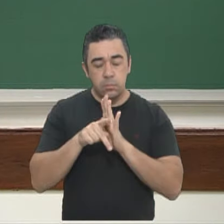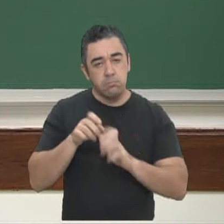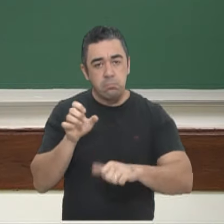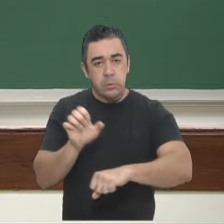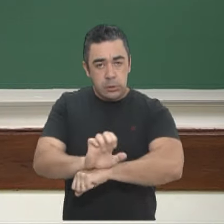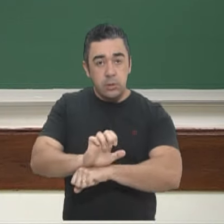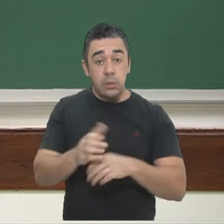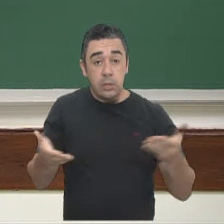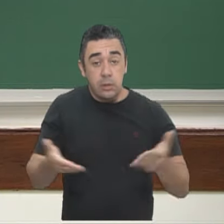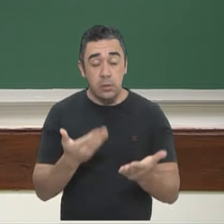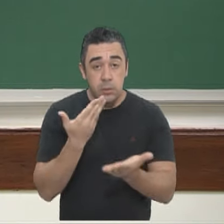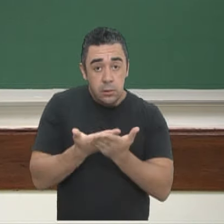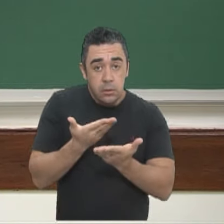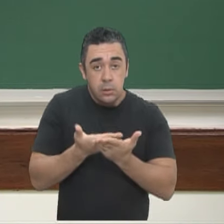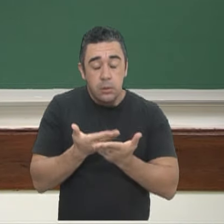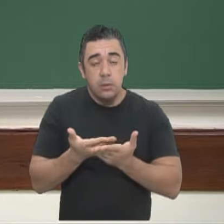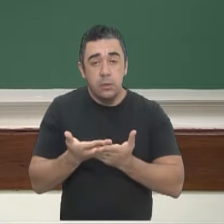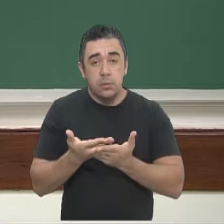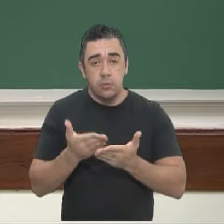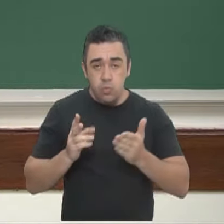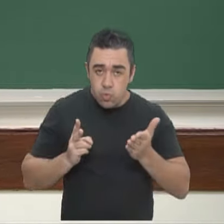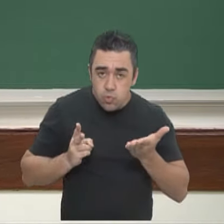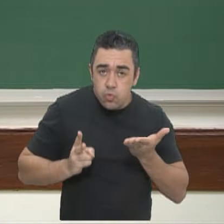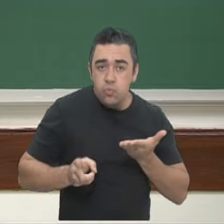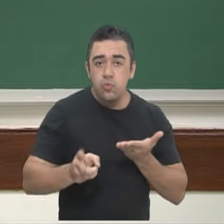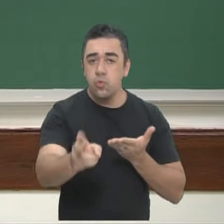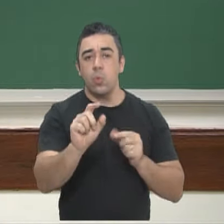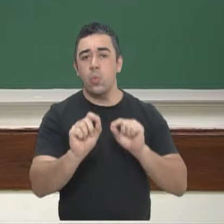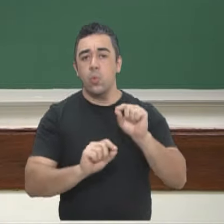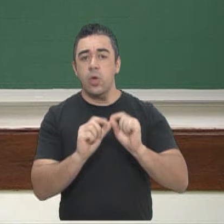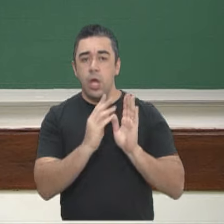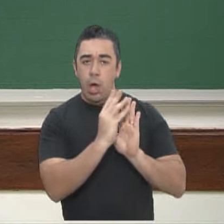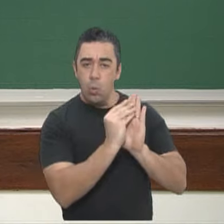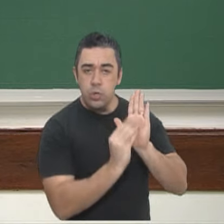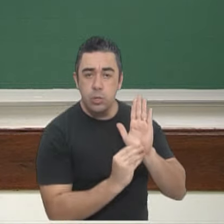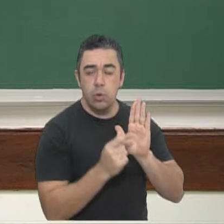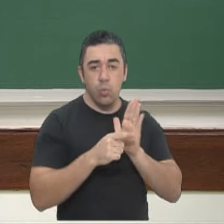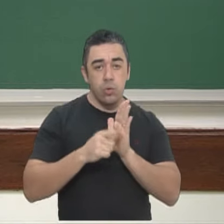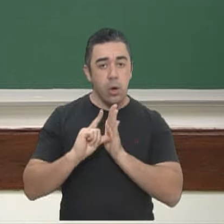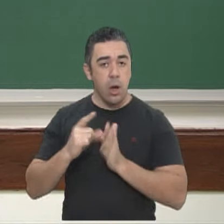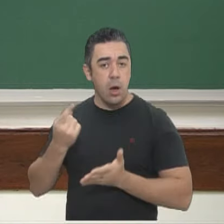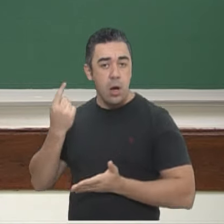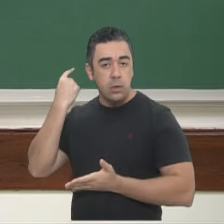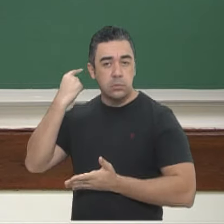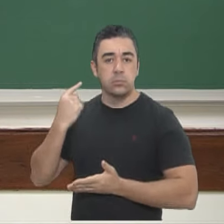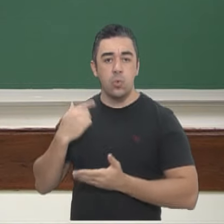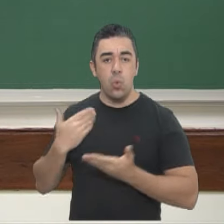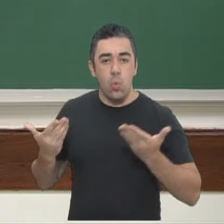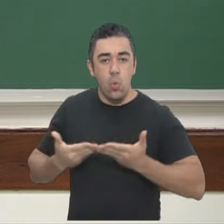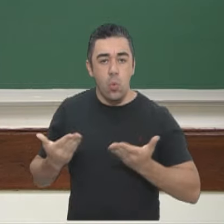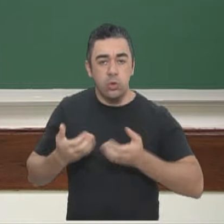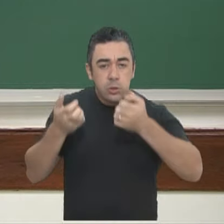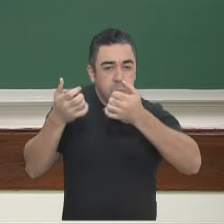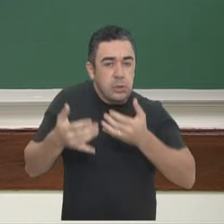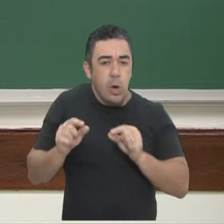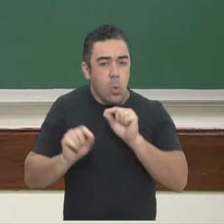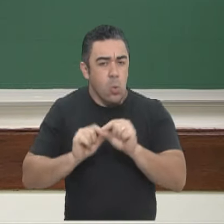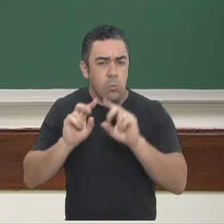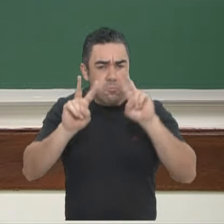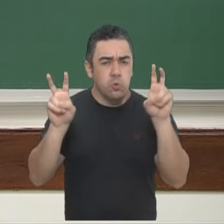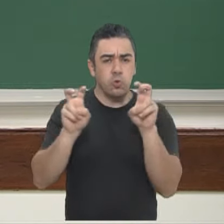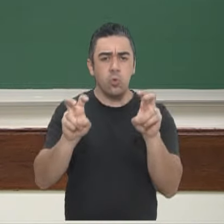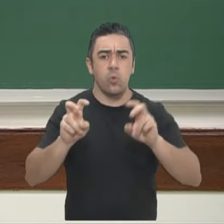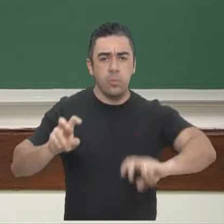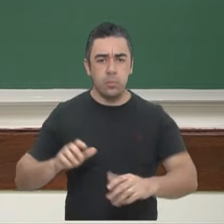vamos para a nossa próxima aula, dando continuidade ao conteúdo anterior. Hoje nós vamos falar sobre